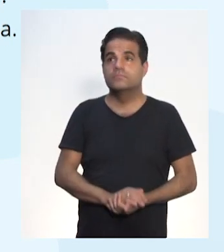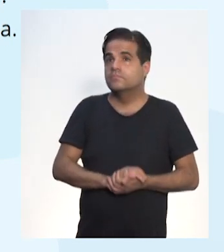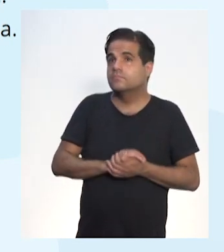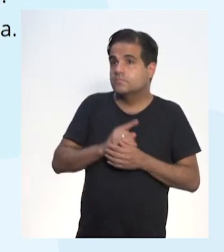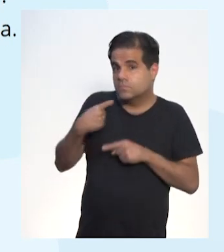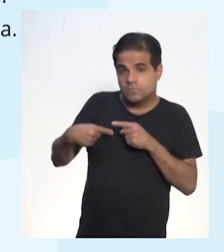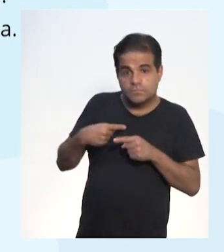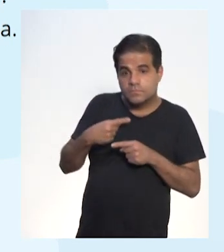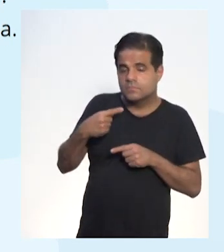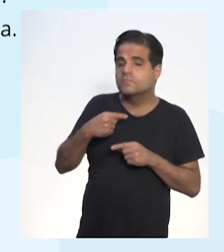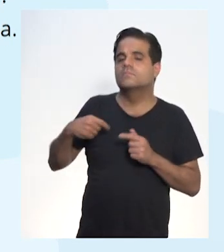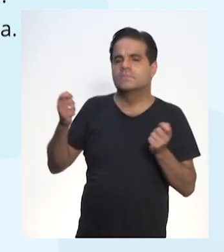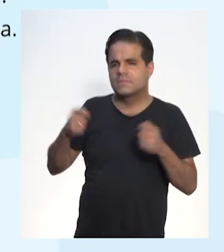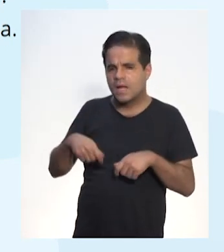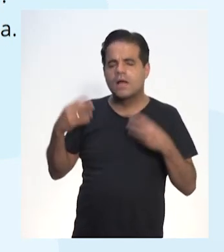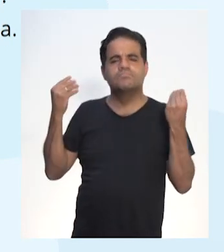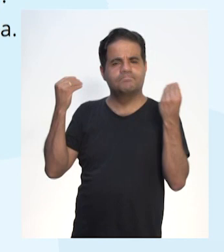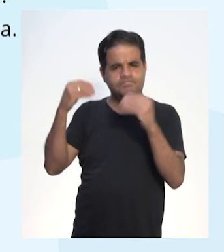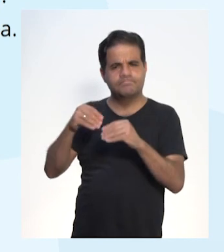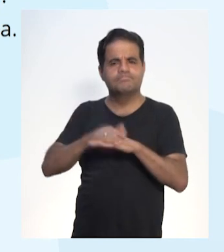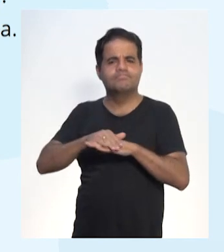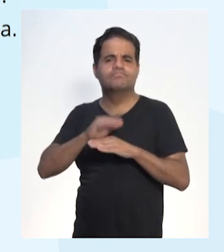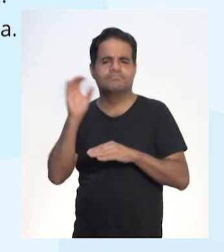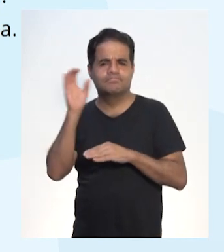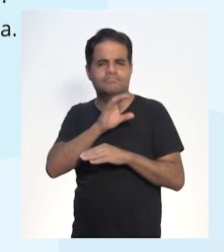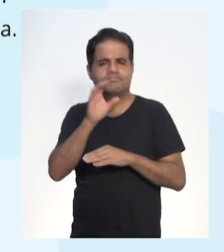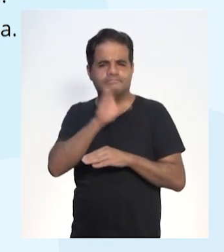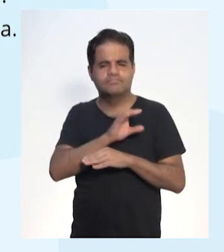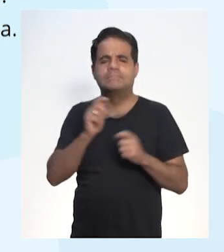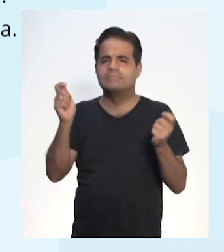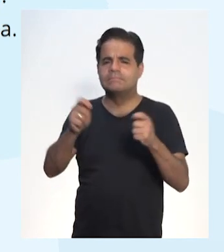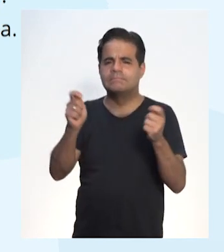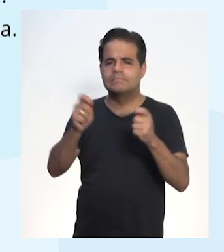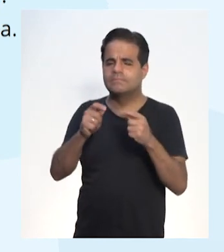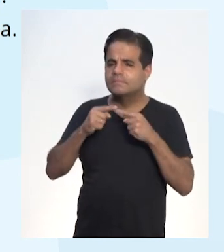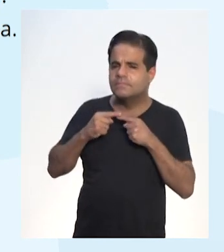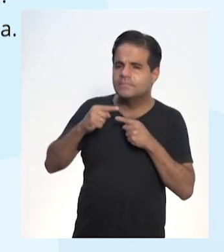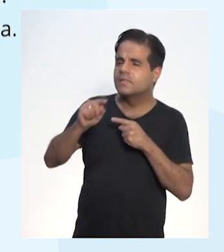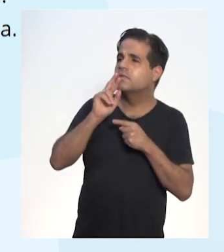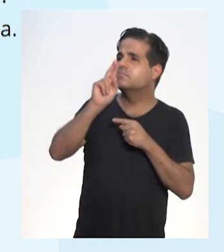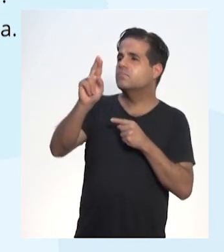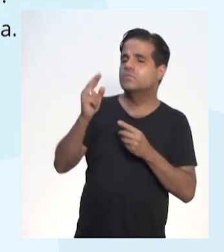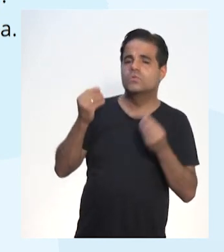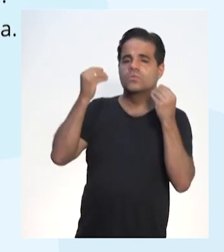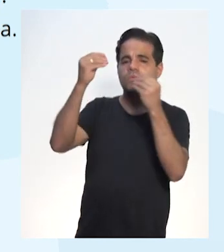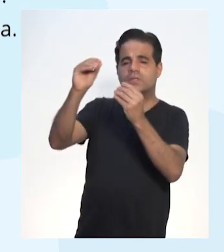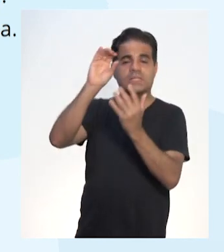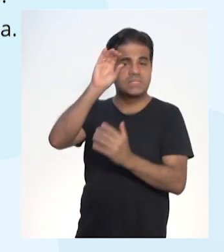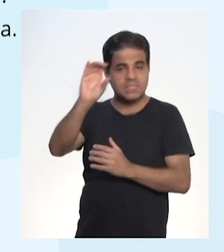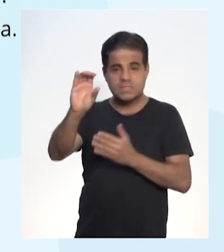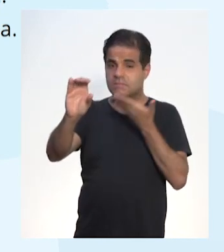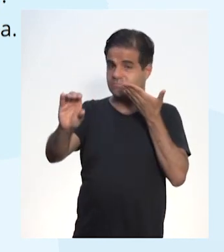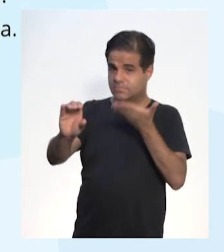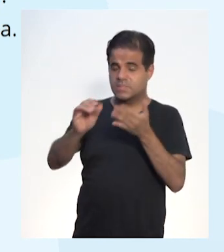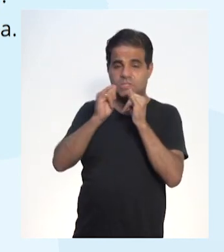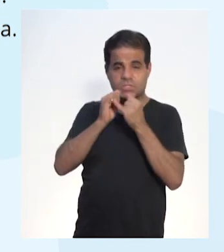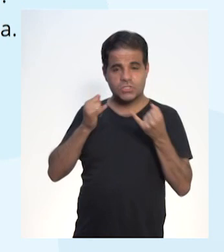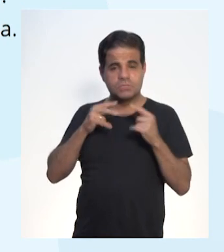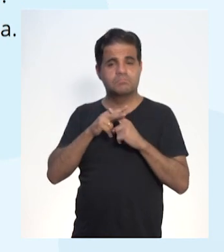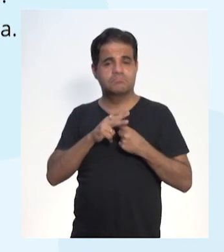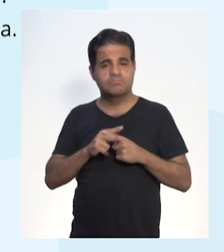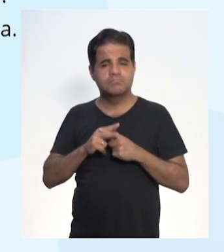não é discursiva, né, dá para a gente colocar assim mais rapidamente, né? Então tá aí a resposta correta, o item C, né, a energia mecânica no